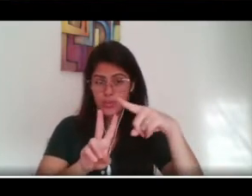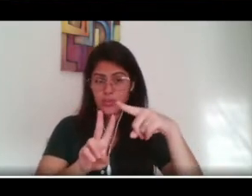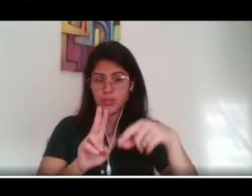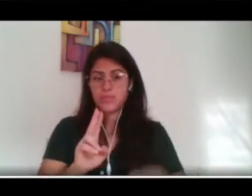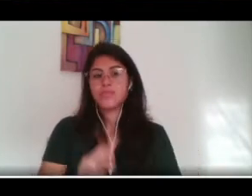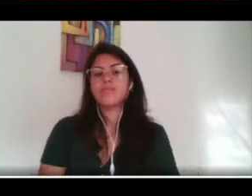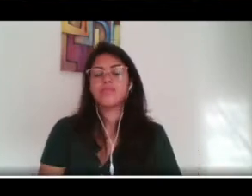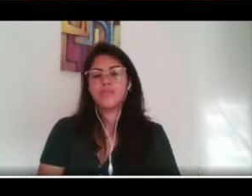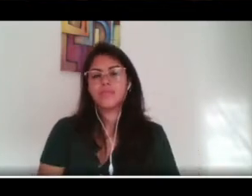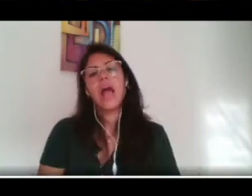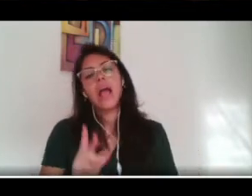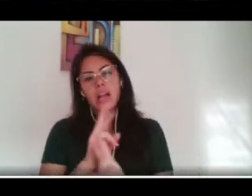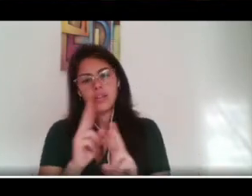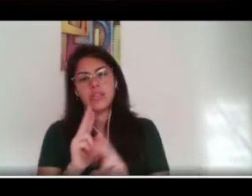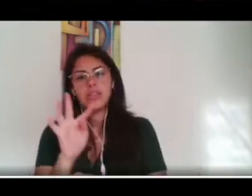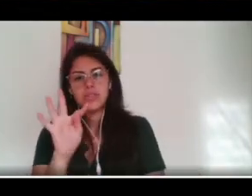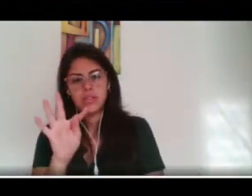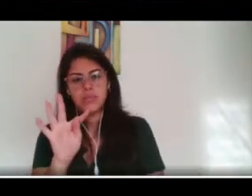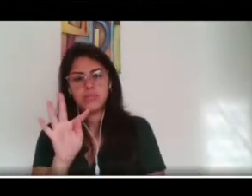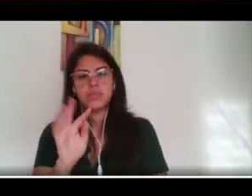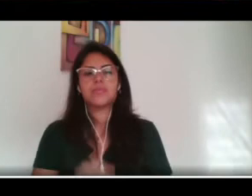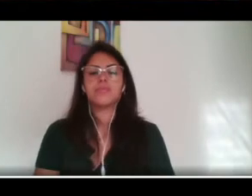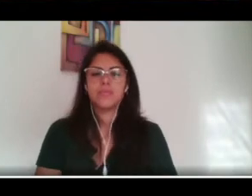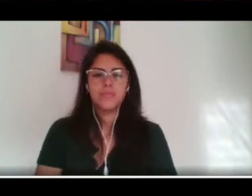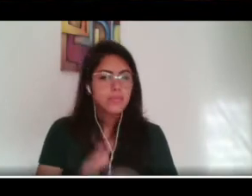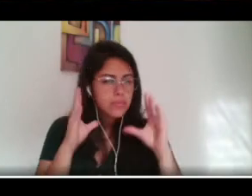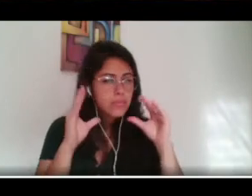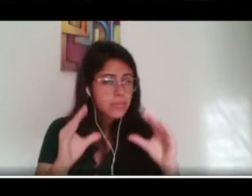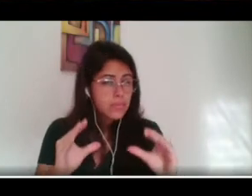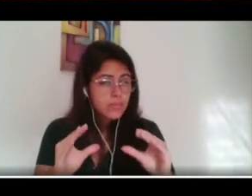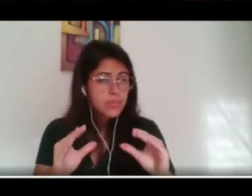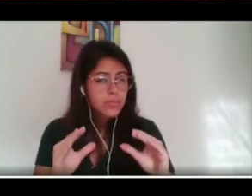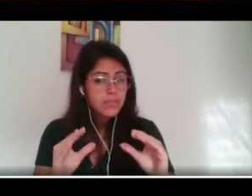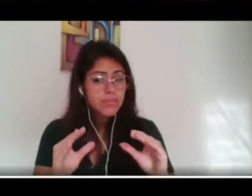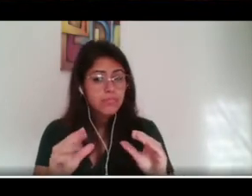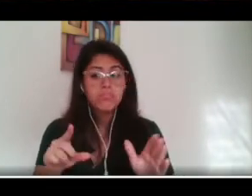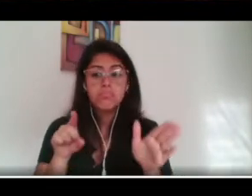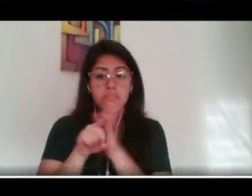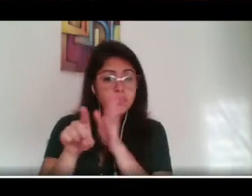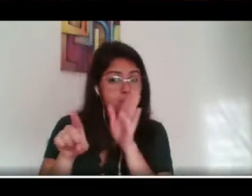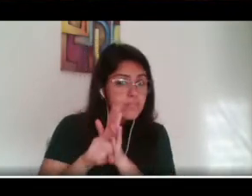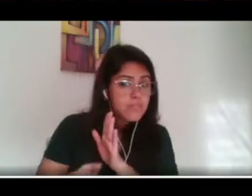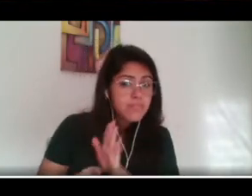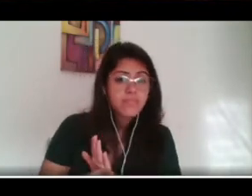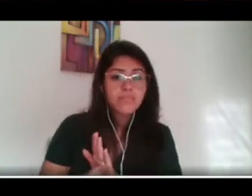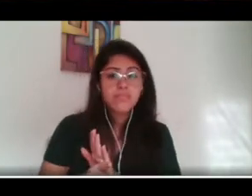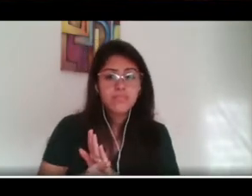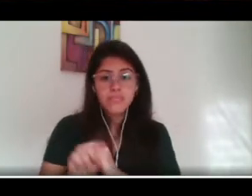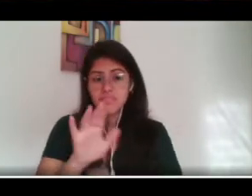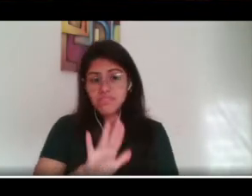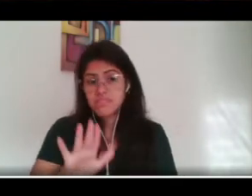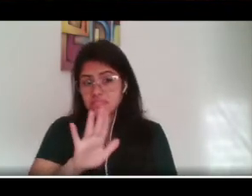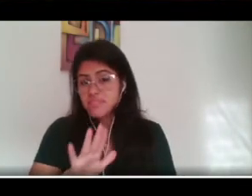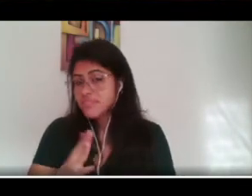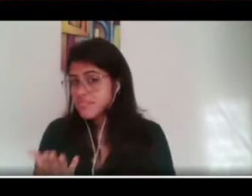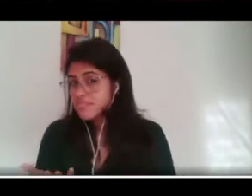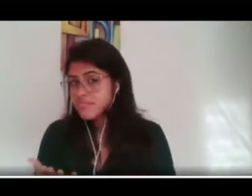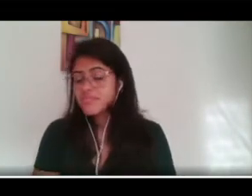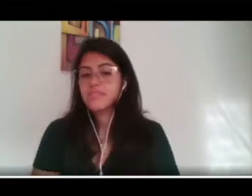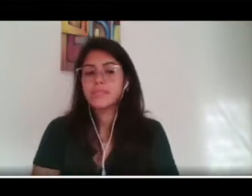Tranquilo? Alguma pergunta em relação a essa parte? Não. Então, vou